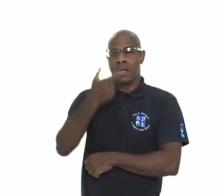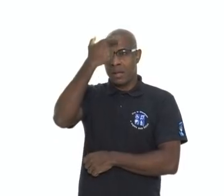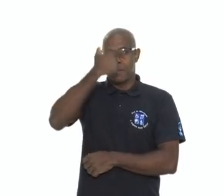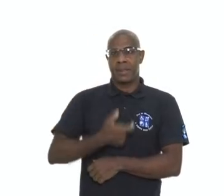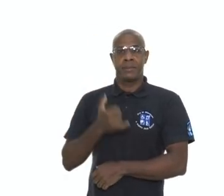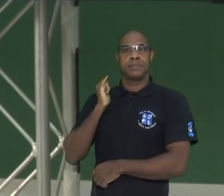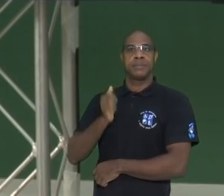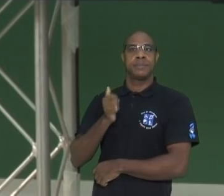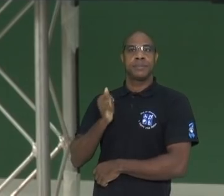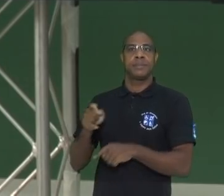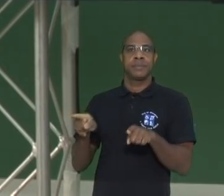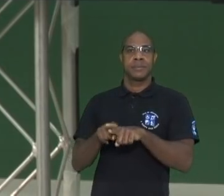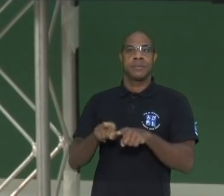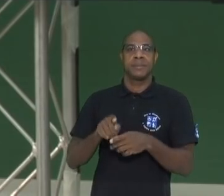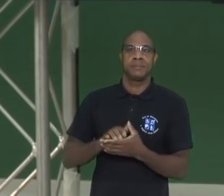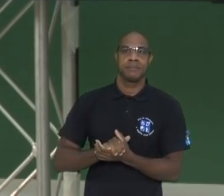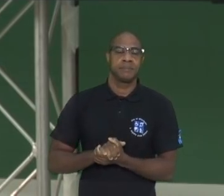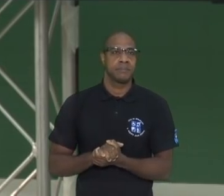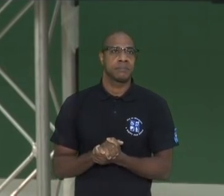na personagem.